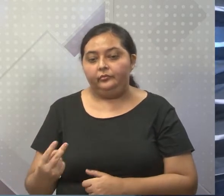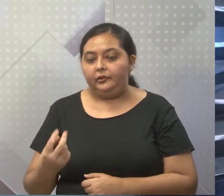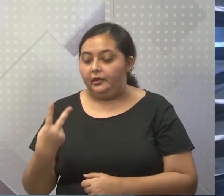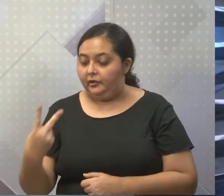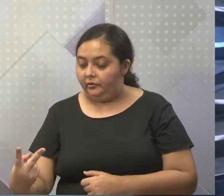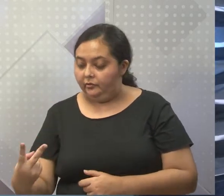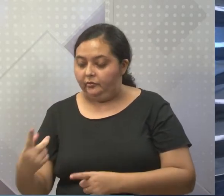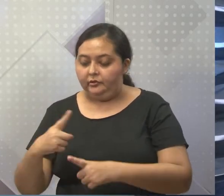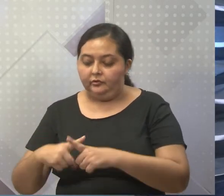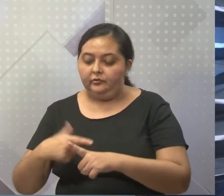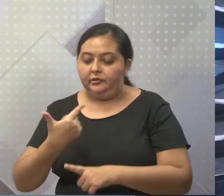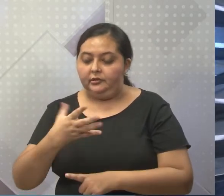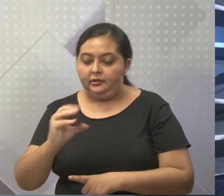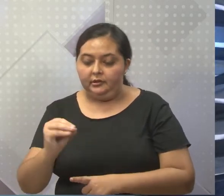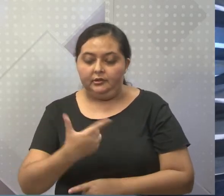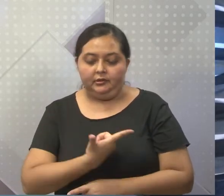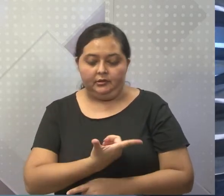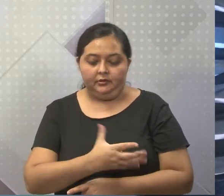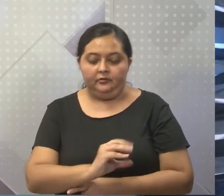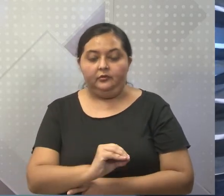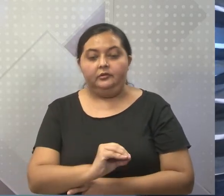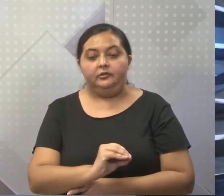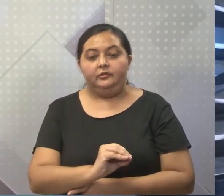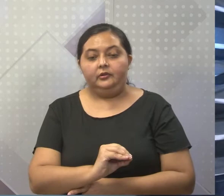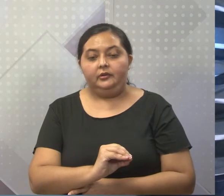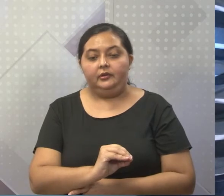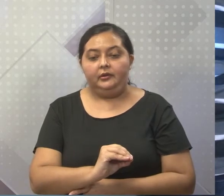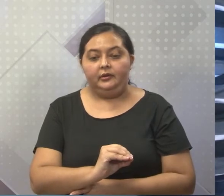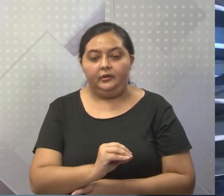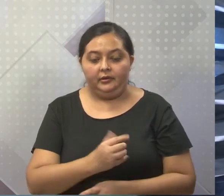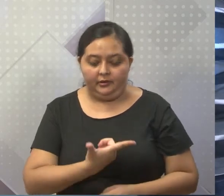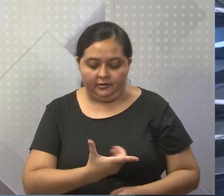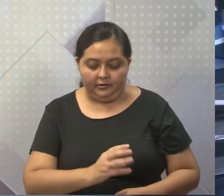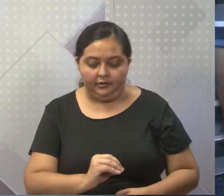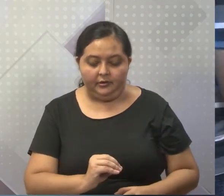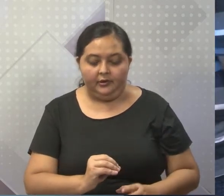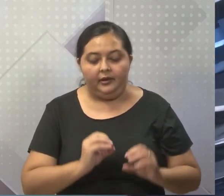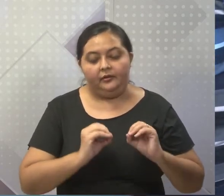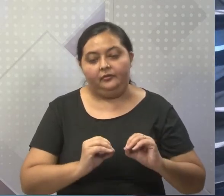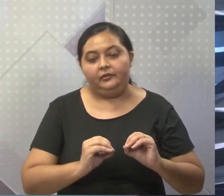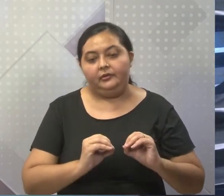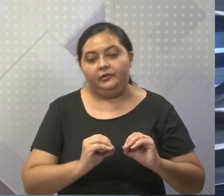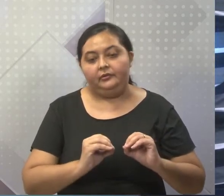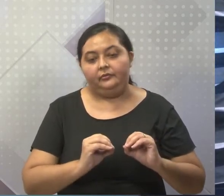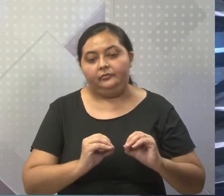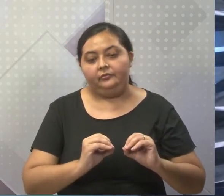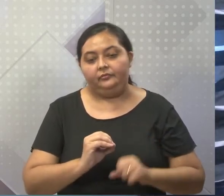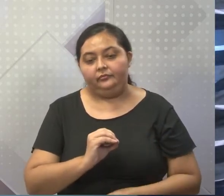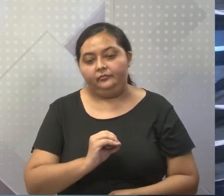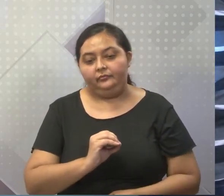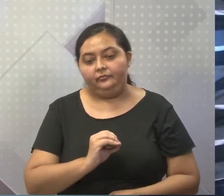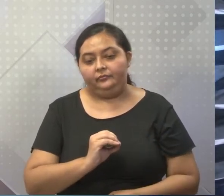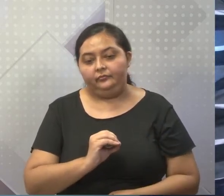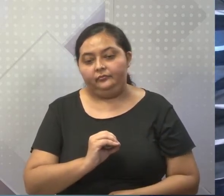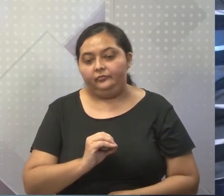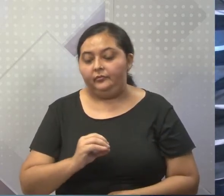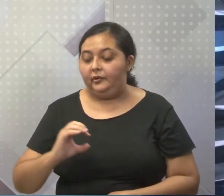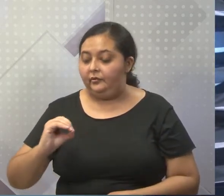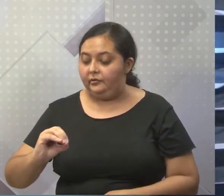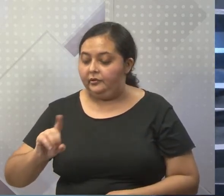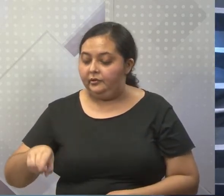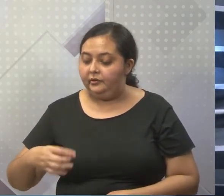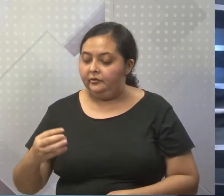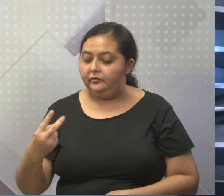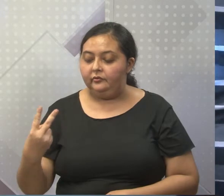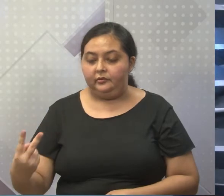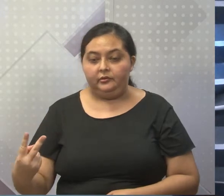vezes 10 é 20. Para esse 20 bonitinho, não me resta nada. Então, significa dizer que o resultado